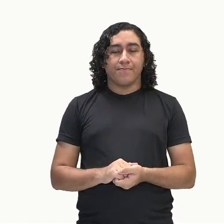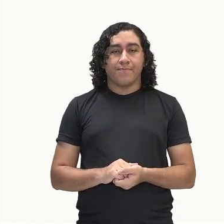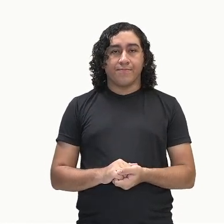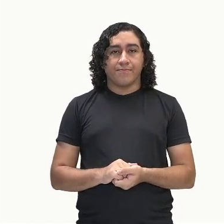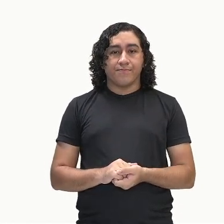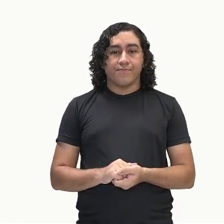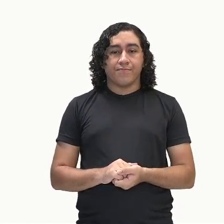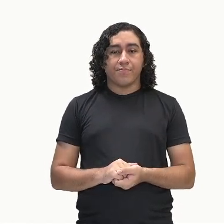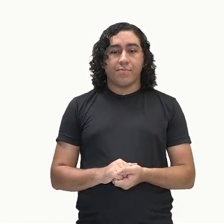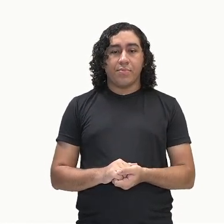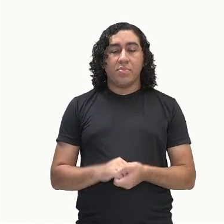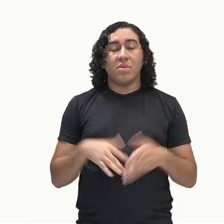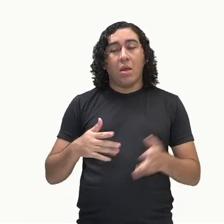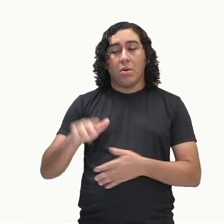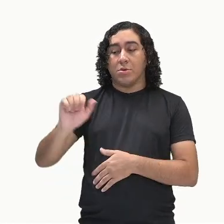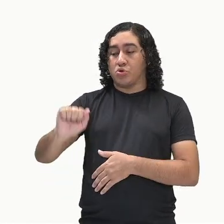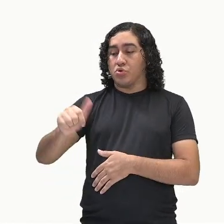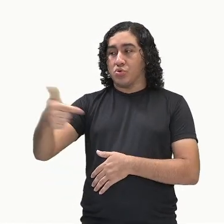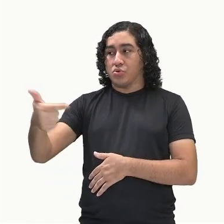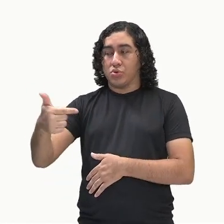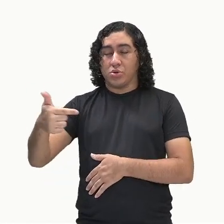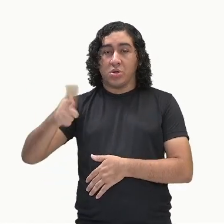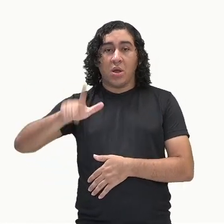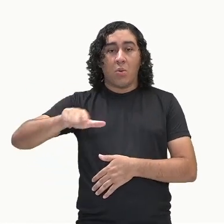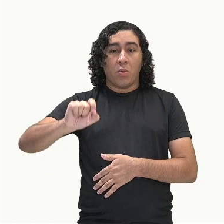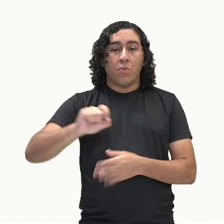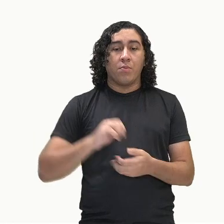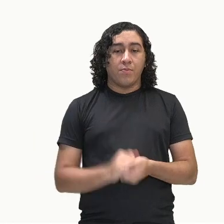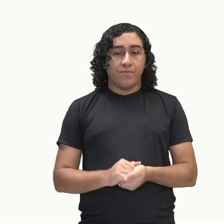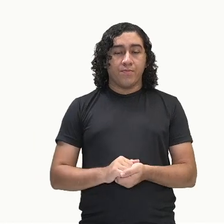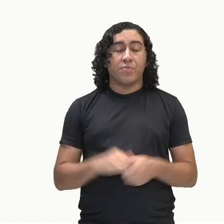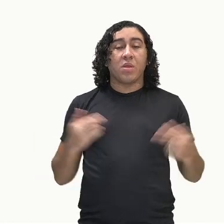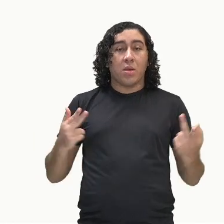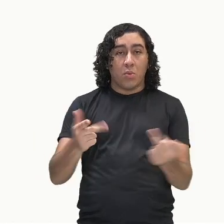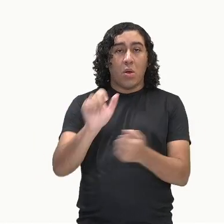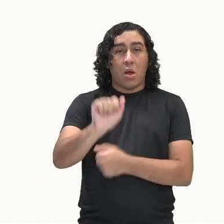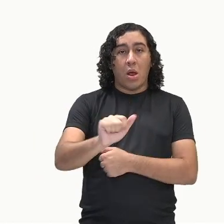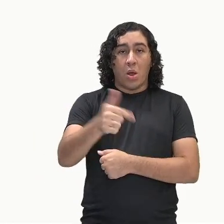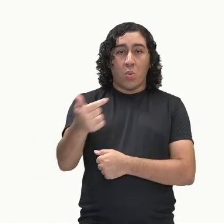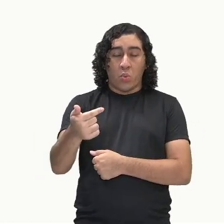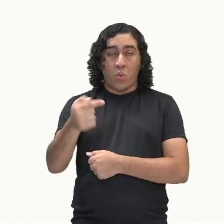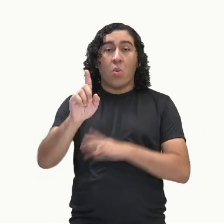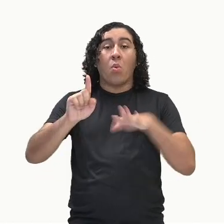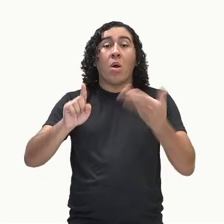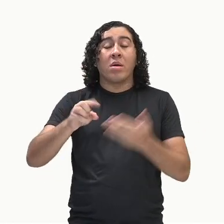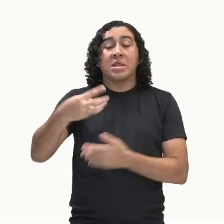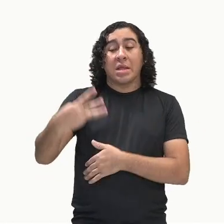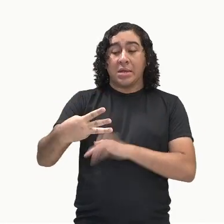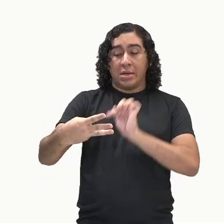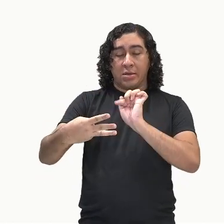ok? Então, o A2 vai ser igual ao A1, quem é A1? 3, né?